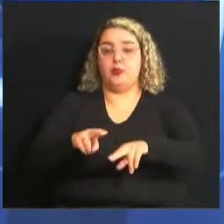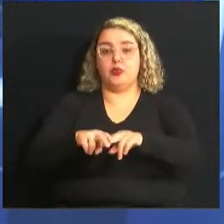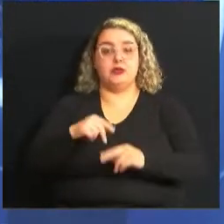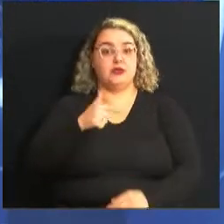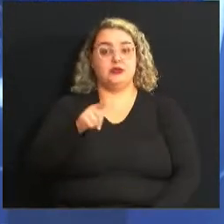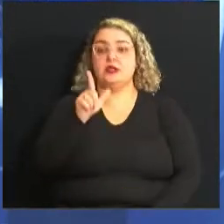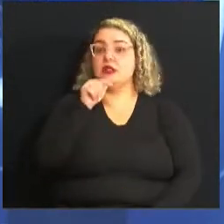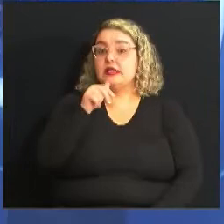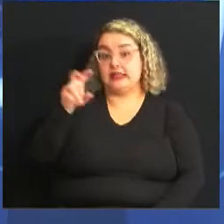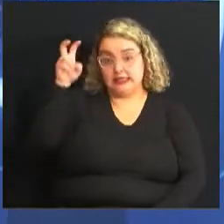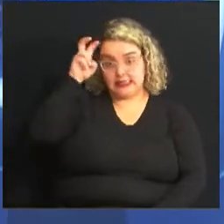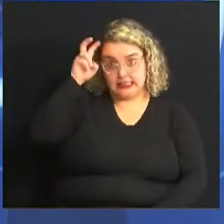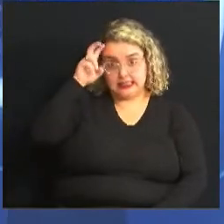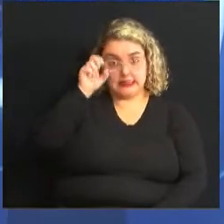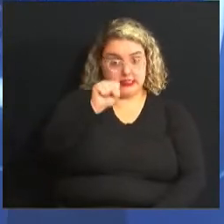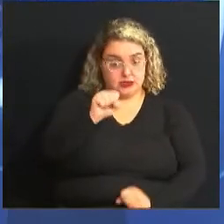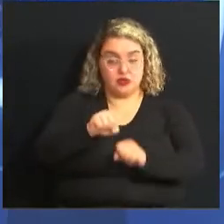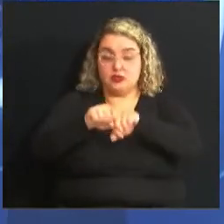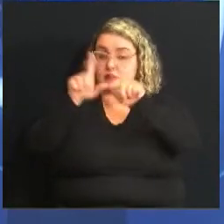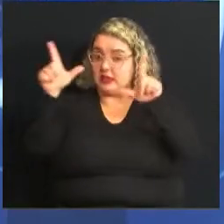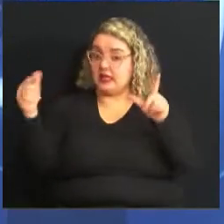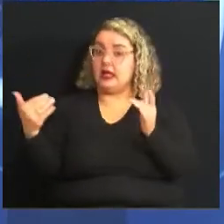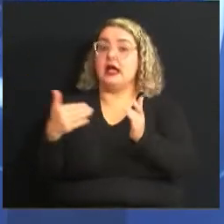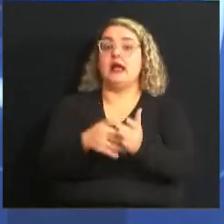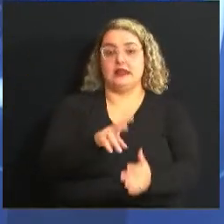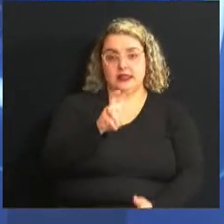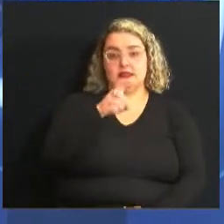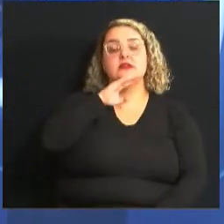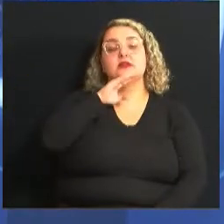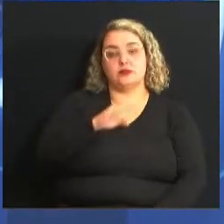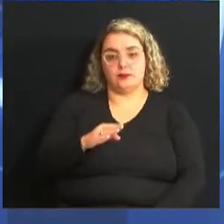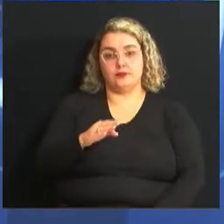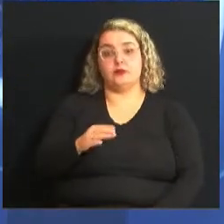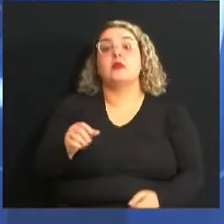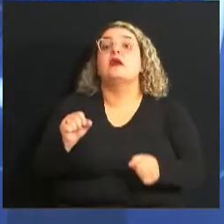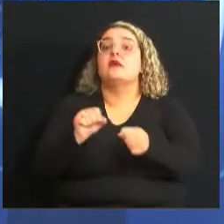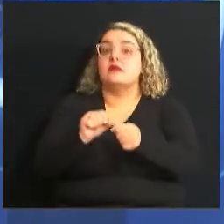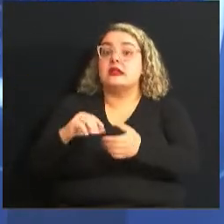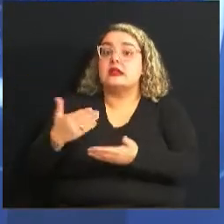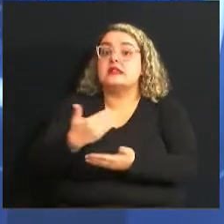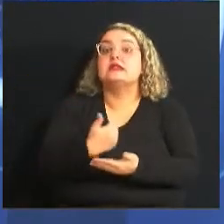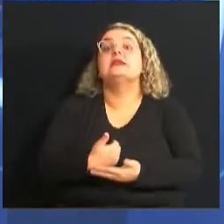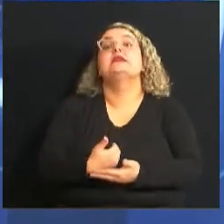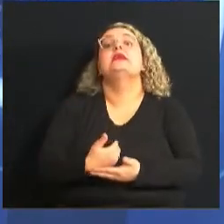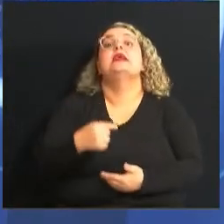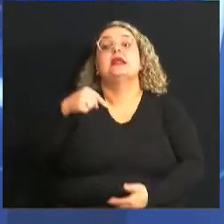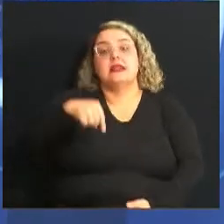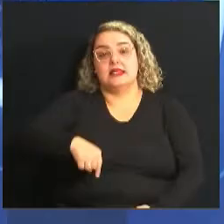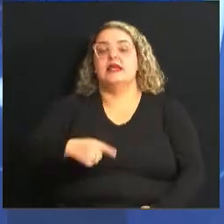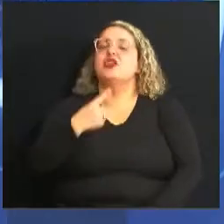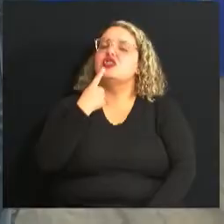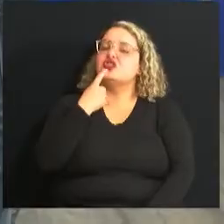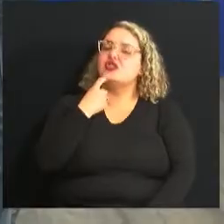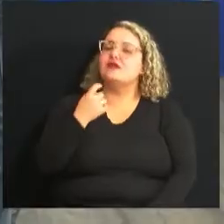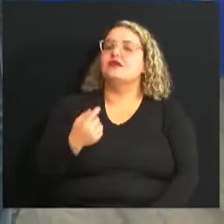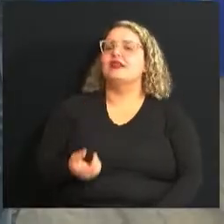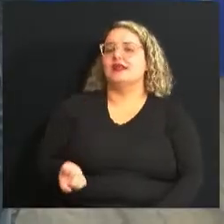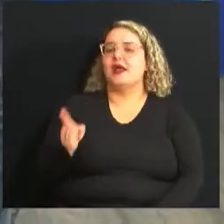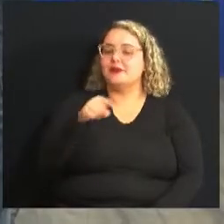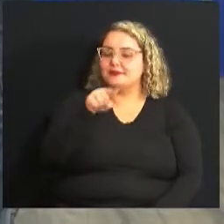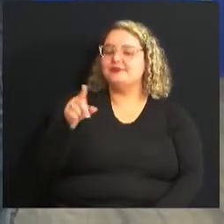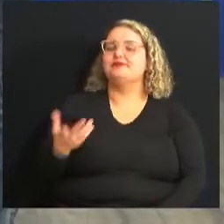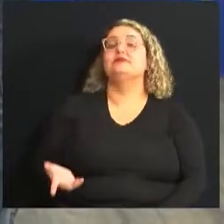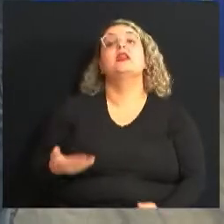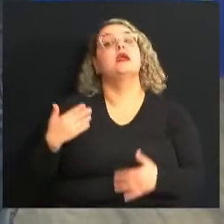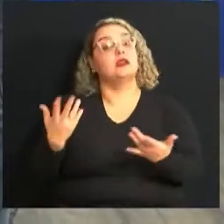na quinta-feira, das 8 da manhã até as 5 da tarde. Então, faça a reserva de água nesse feriado. Então, na quinta-feira,